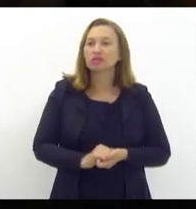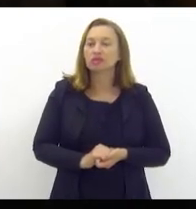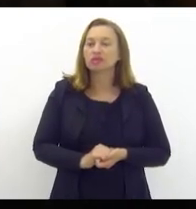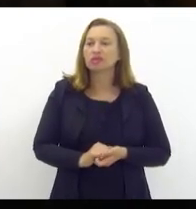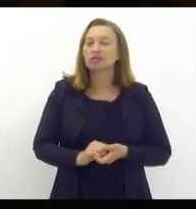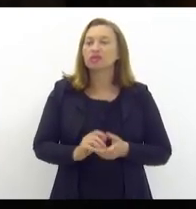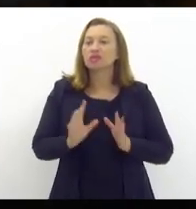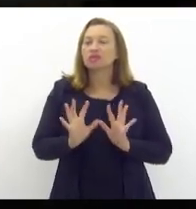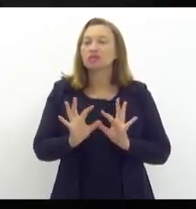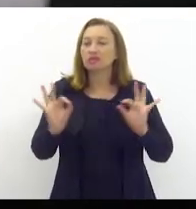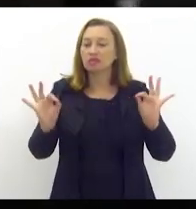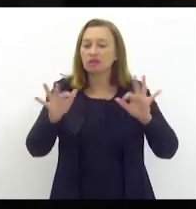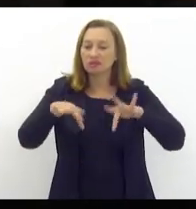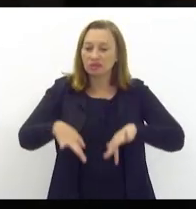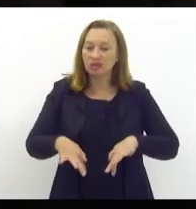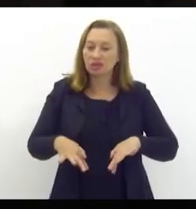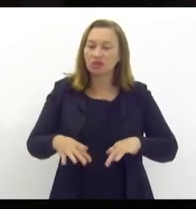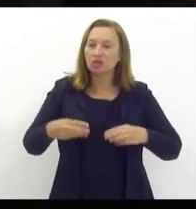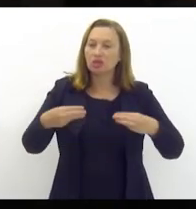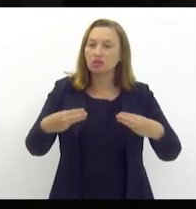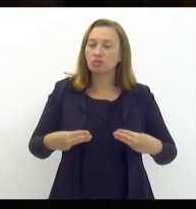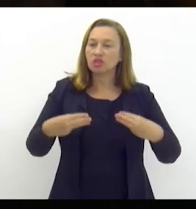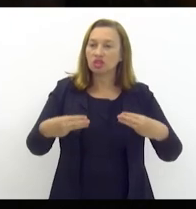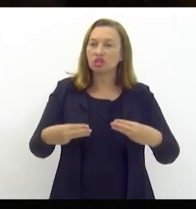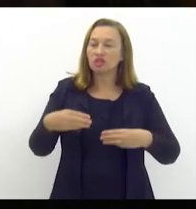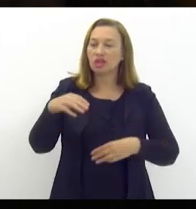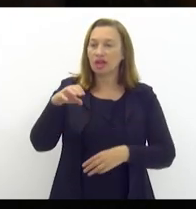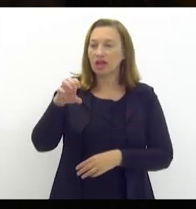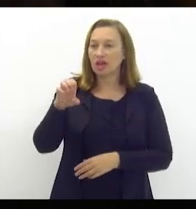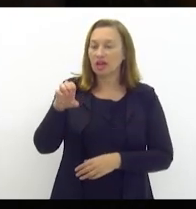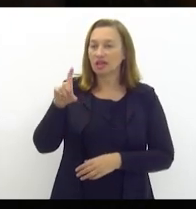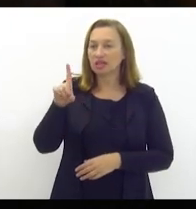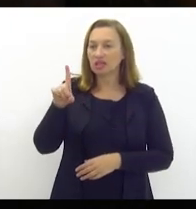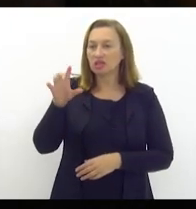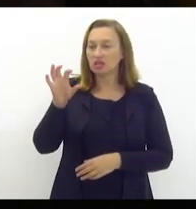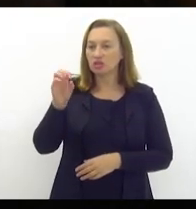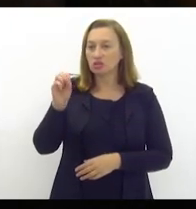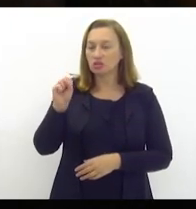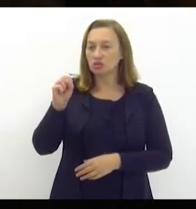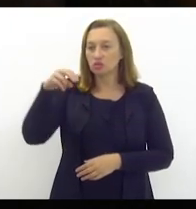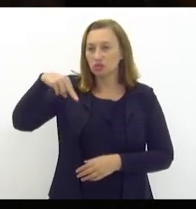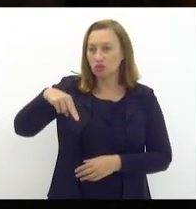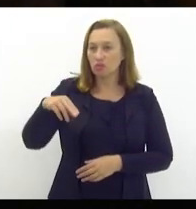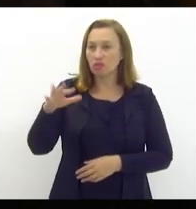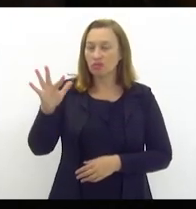finais do ministro Edson Fachin,